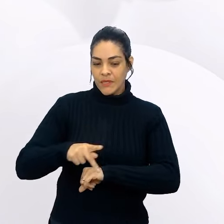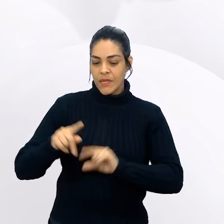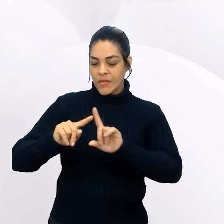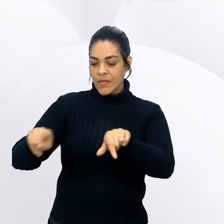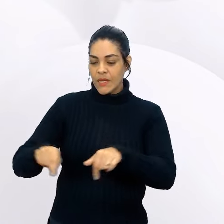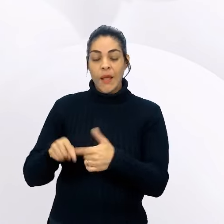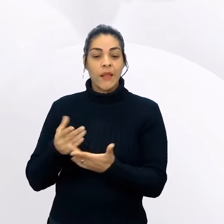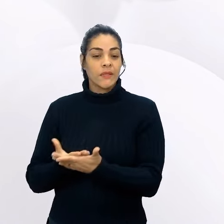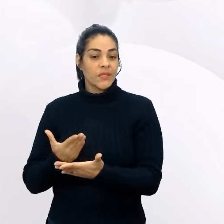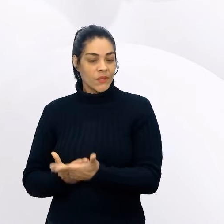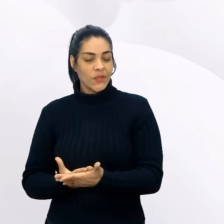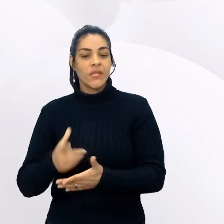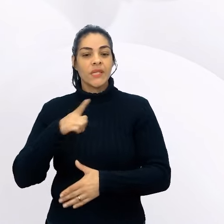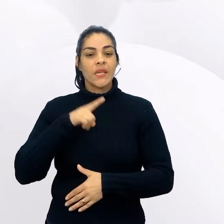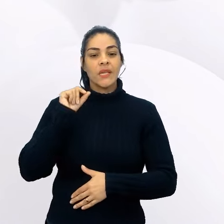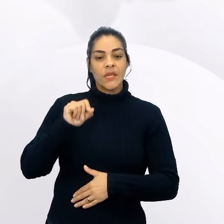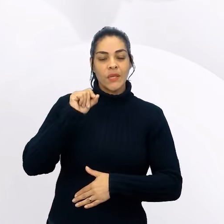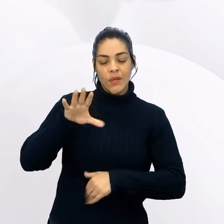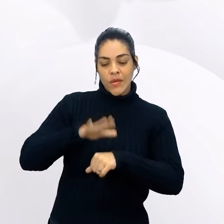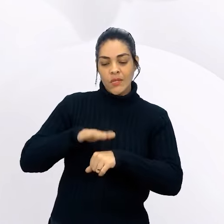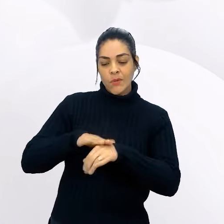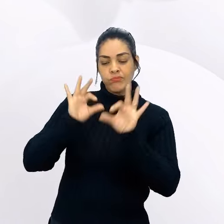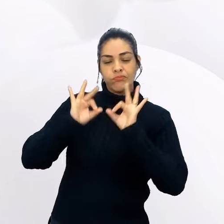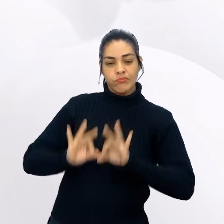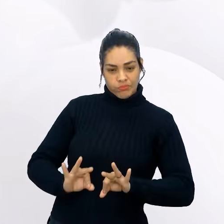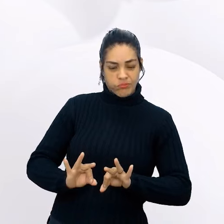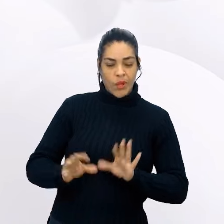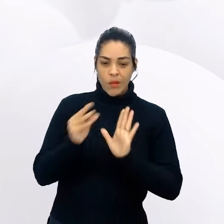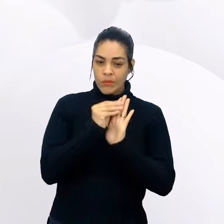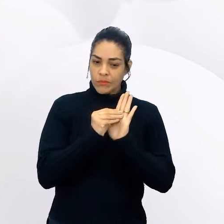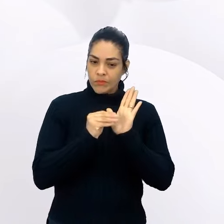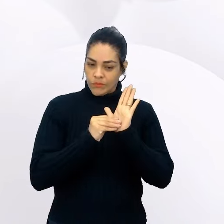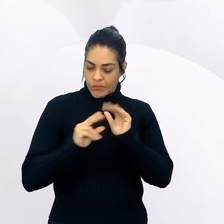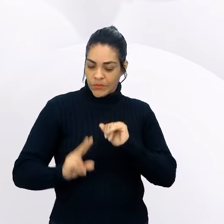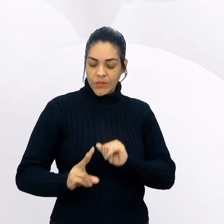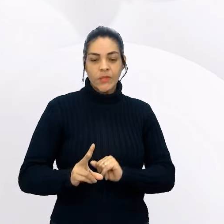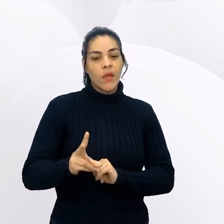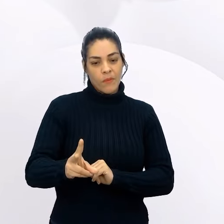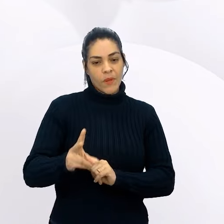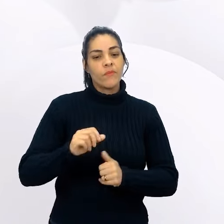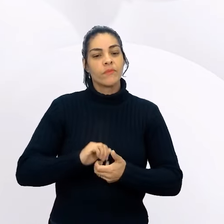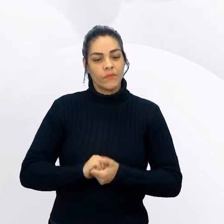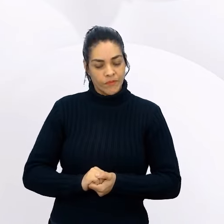de aula, que exige ações específicas pautadas